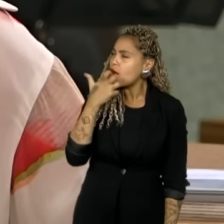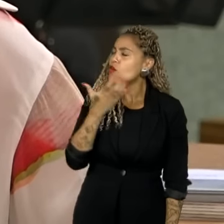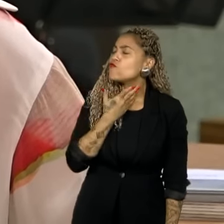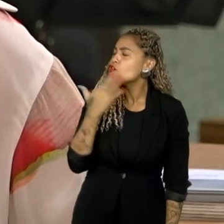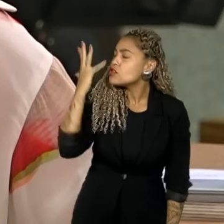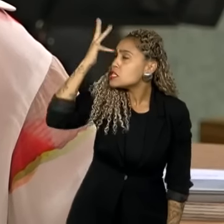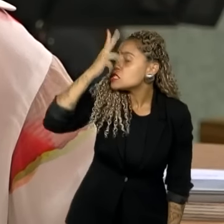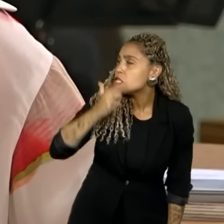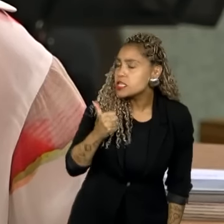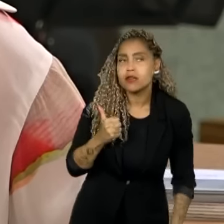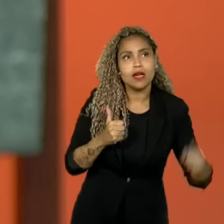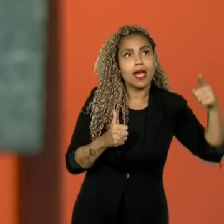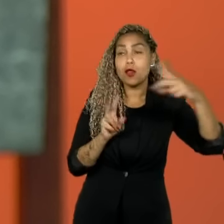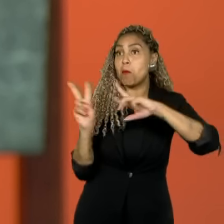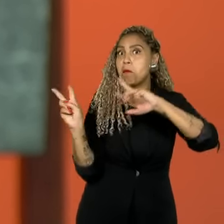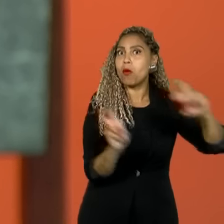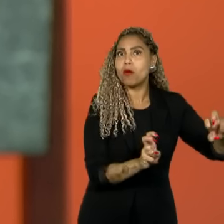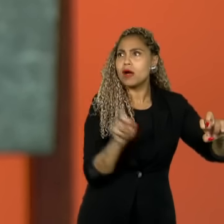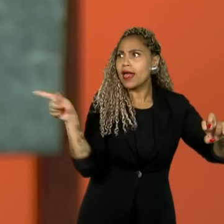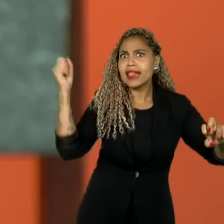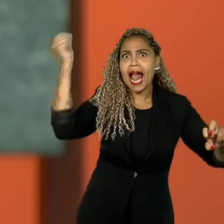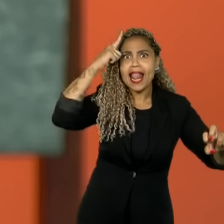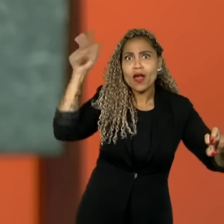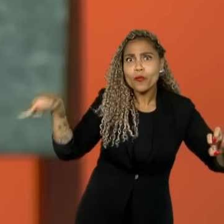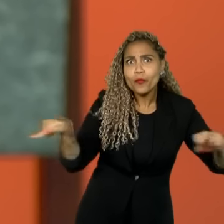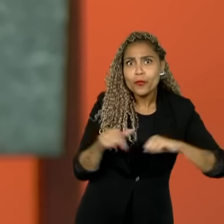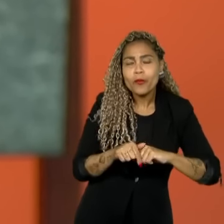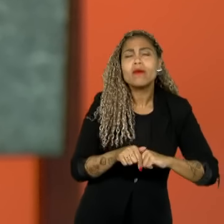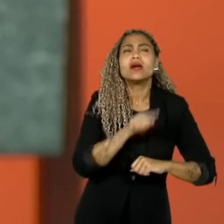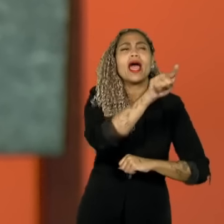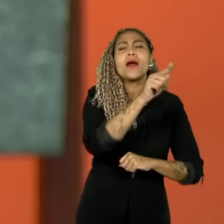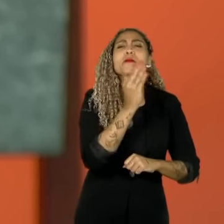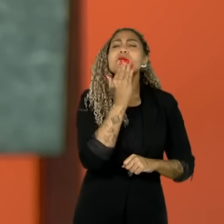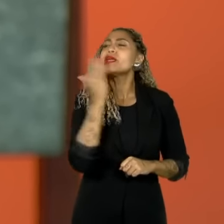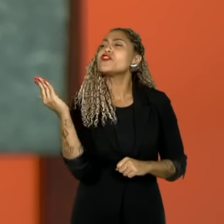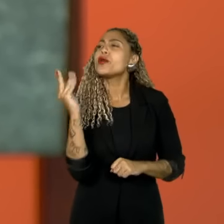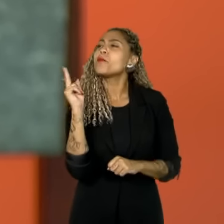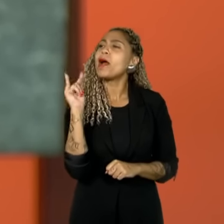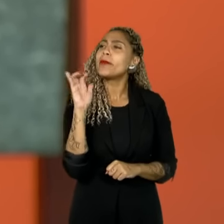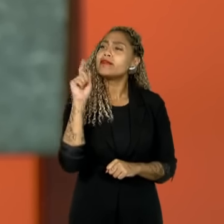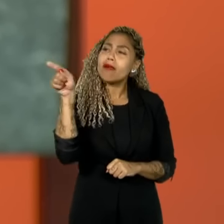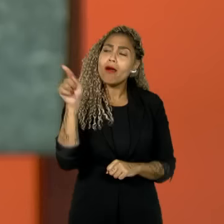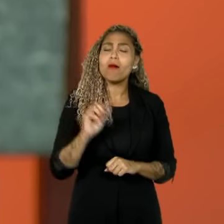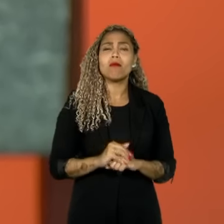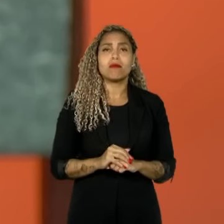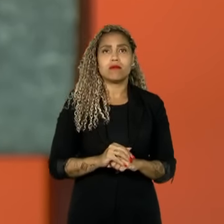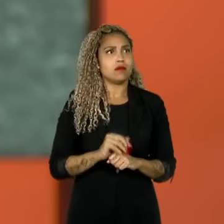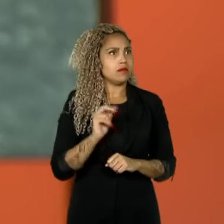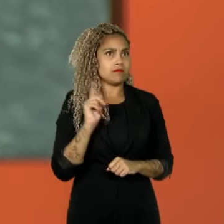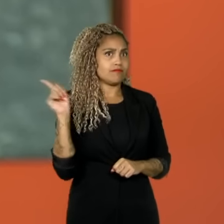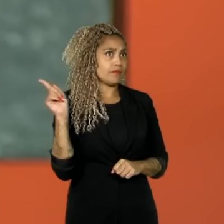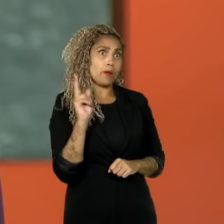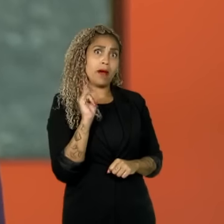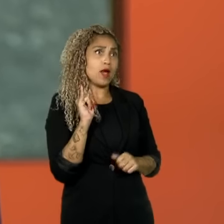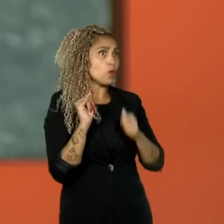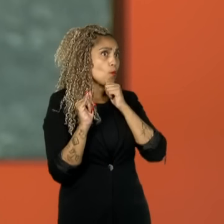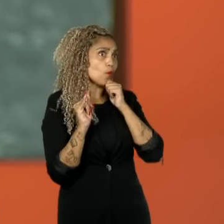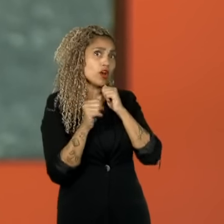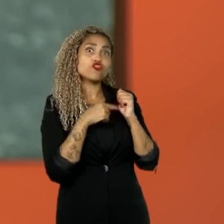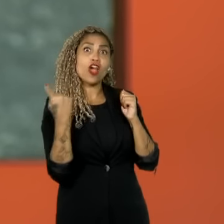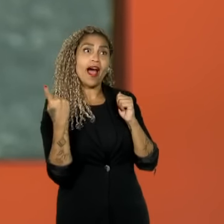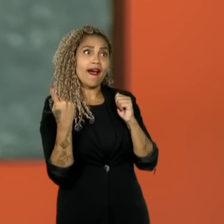ele já o talento reconheceu de ali um prima, talento. Assim, né? Falei, eu quero pedir aos seus pais, né, ela não tinha pai, ele foi, na verdade, a irmã,